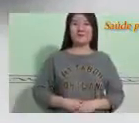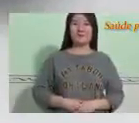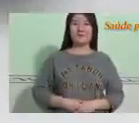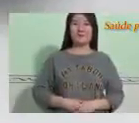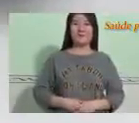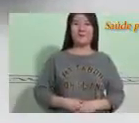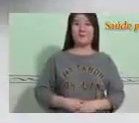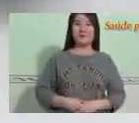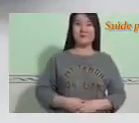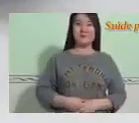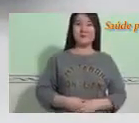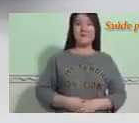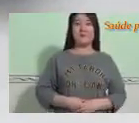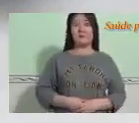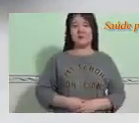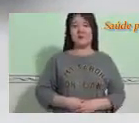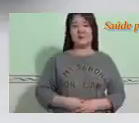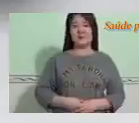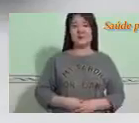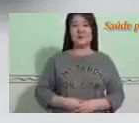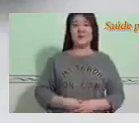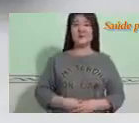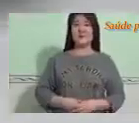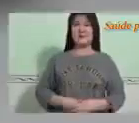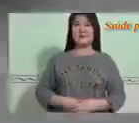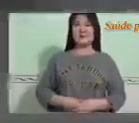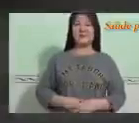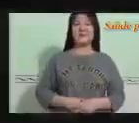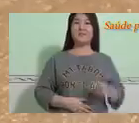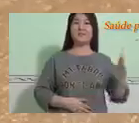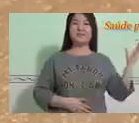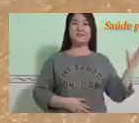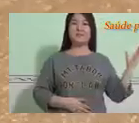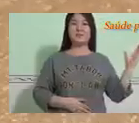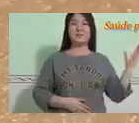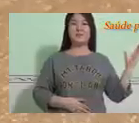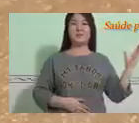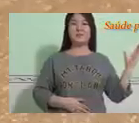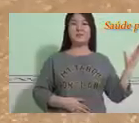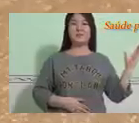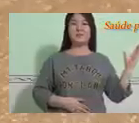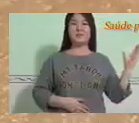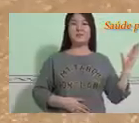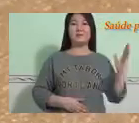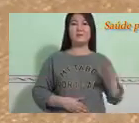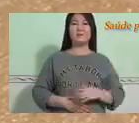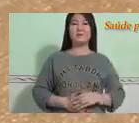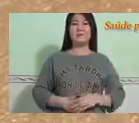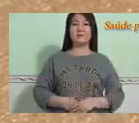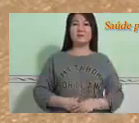piercing. Piercing na orelha. 2. É recomendado evitar dormir sobre o piercing nos